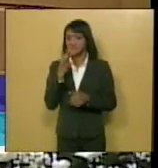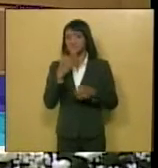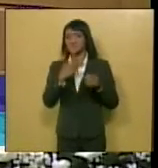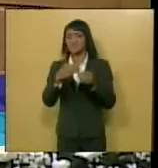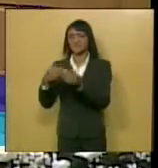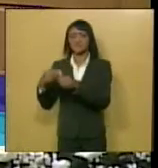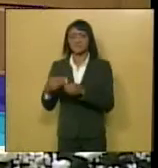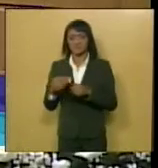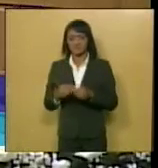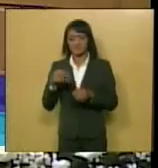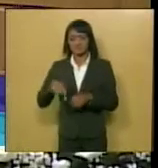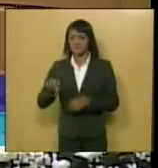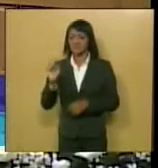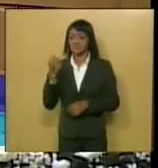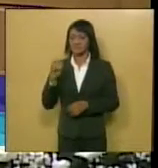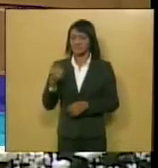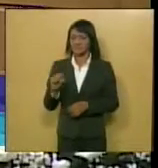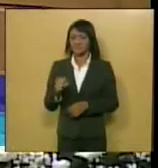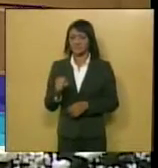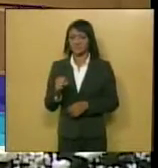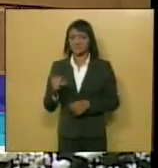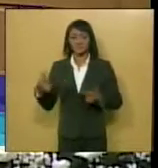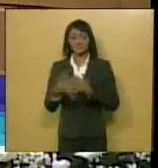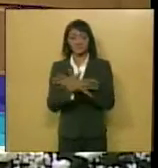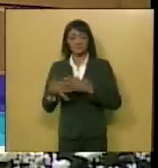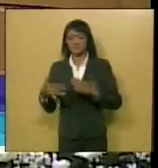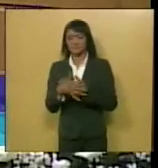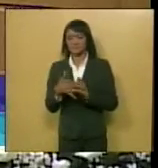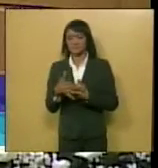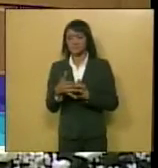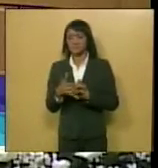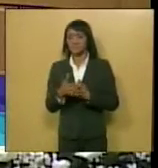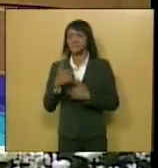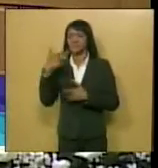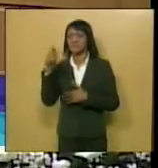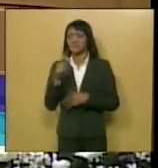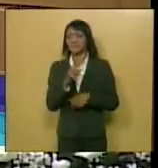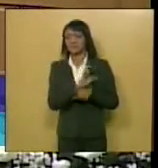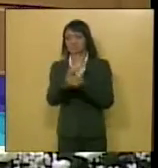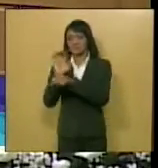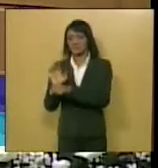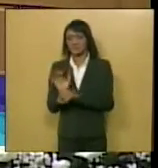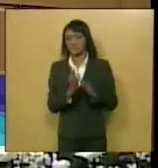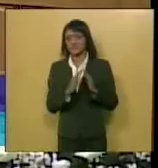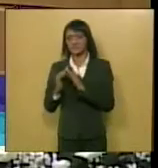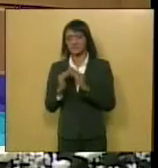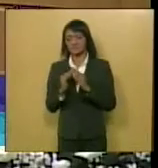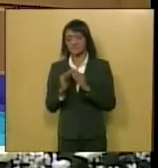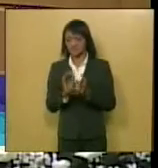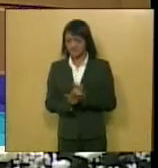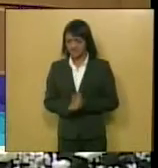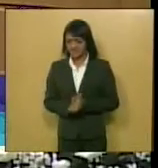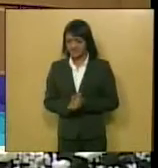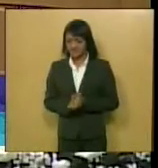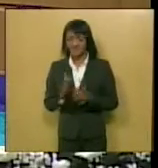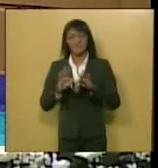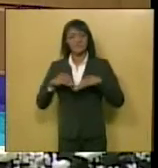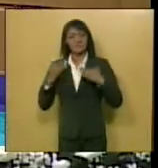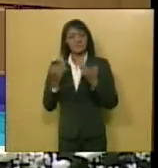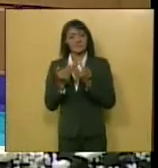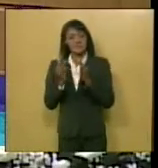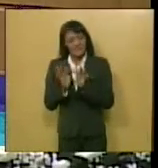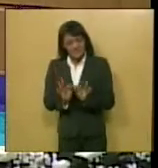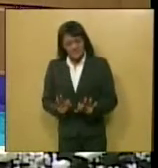município em Sergipe e em cidades de estados vizinhos. Oriundo de família